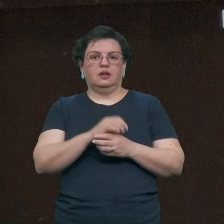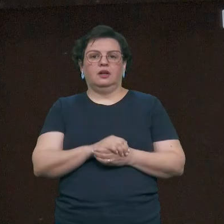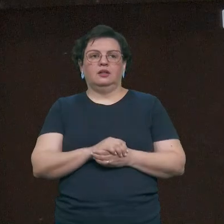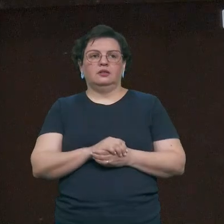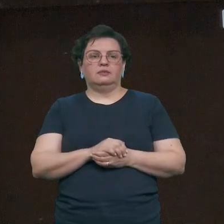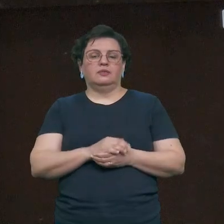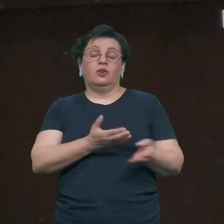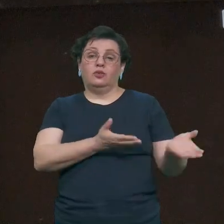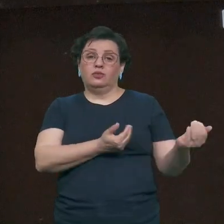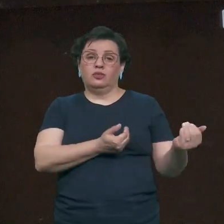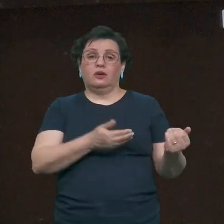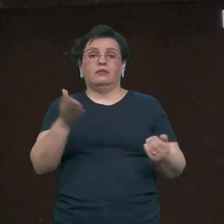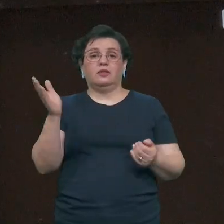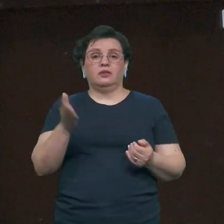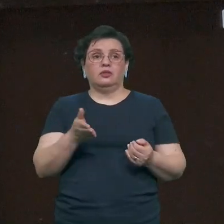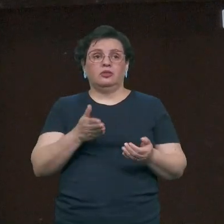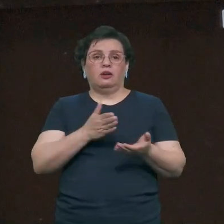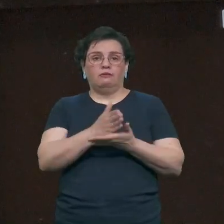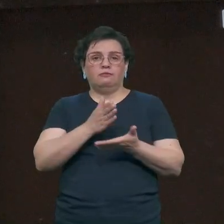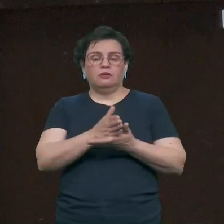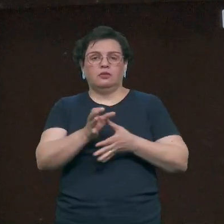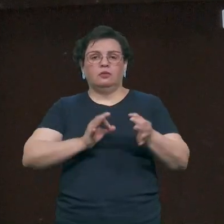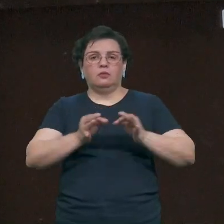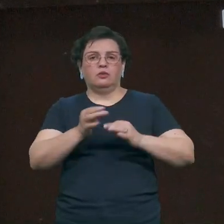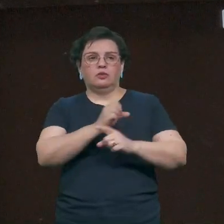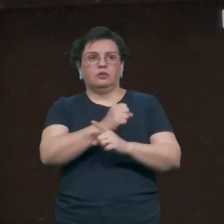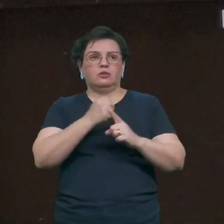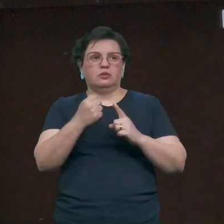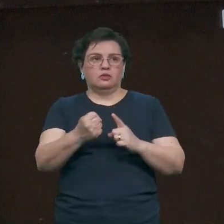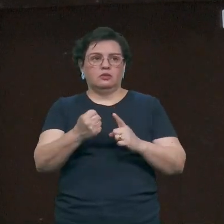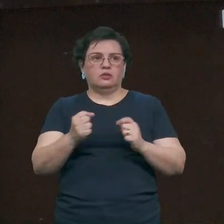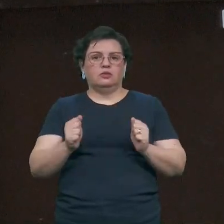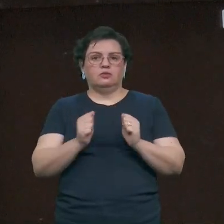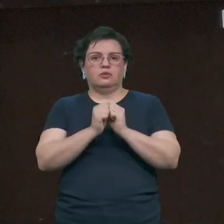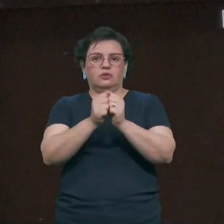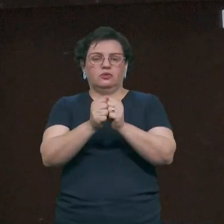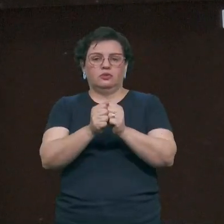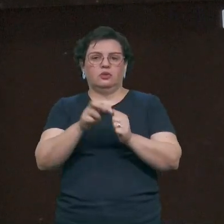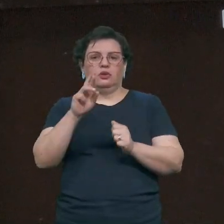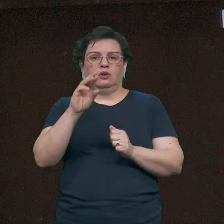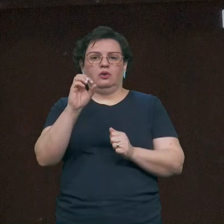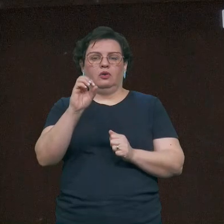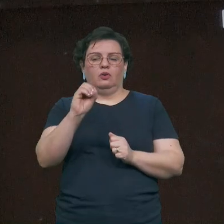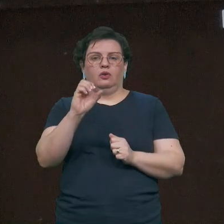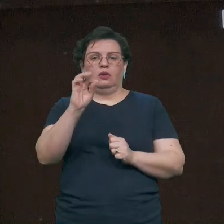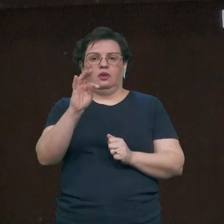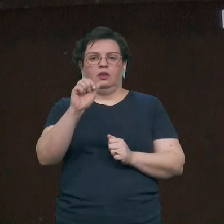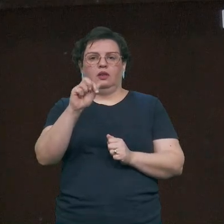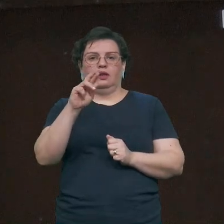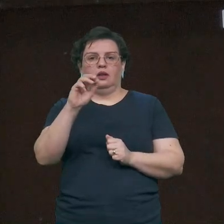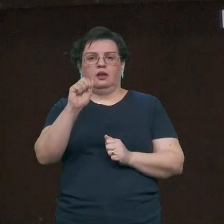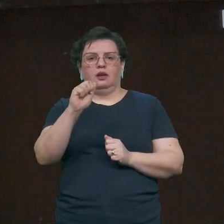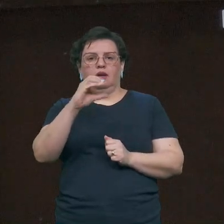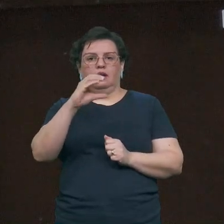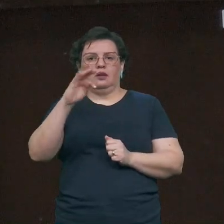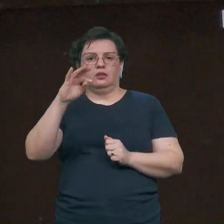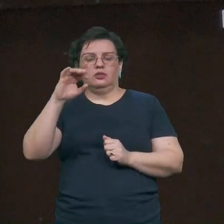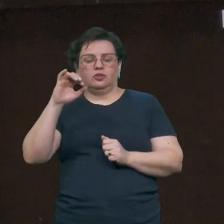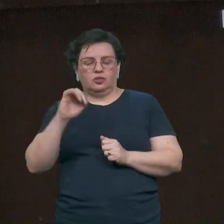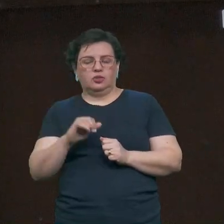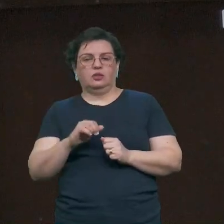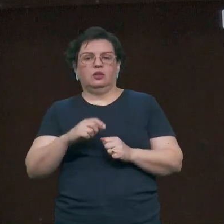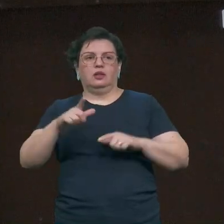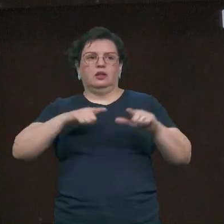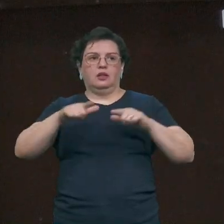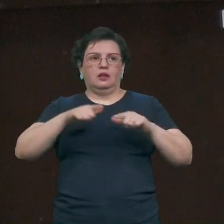bem jovem, já se engajou em projetos sociais, associando-se ao Rotaract Marília Pioneiro, trabalhando como voluntária